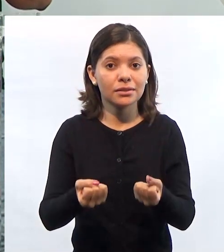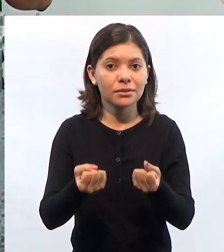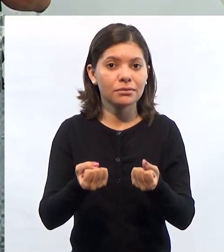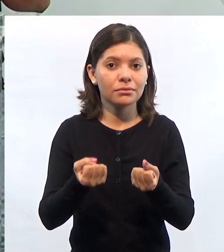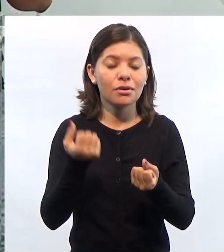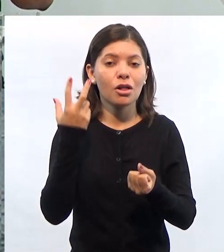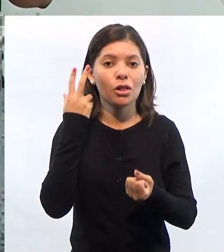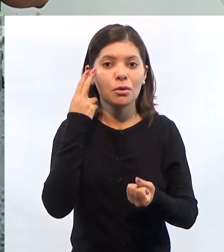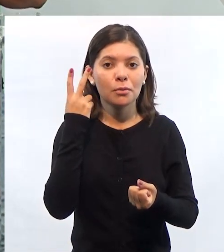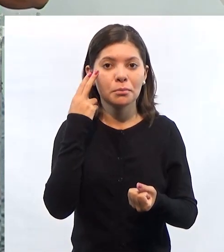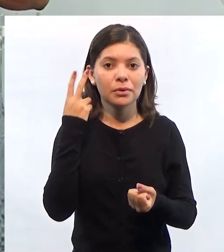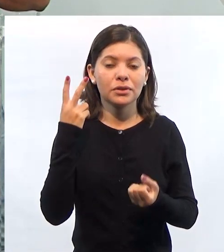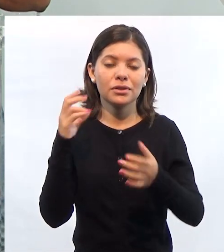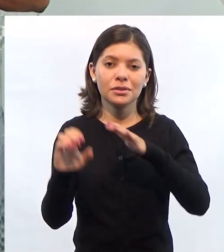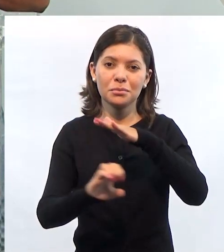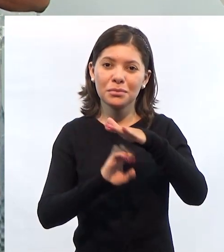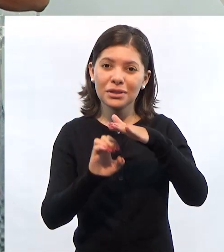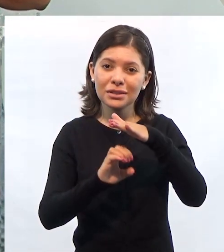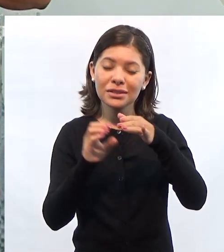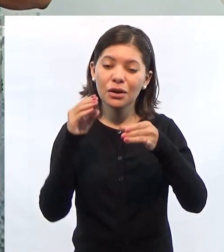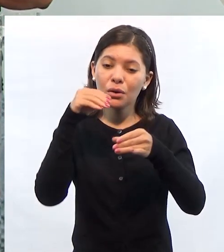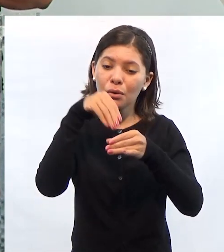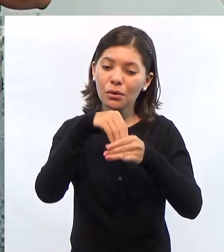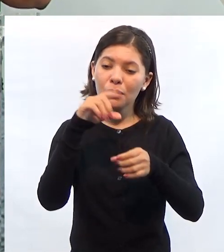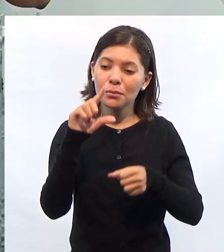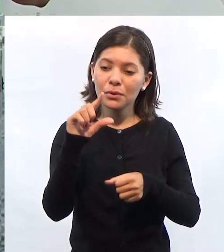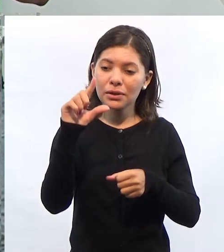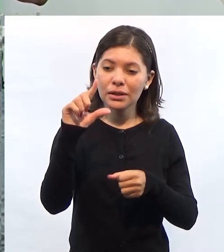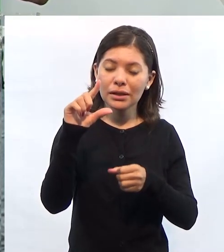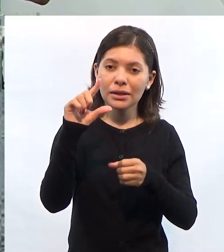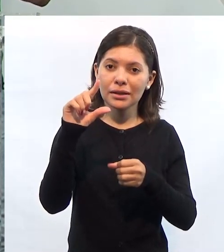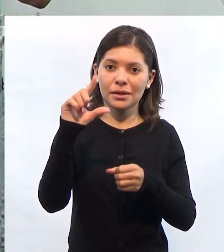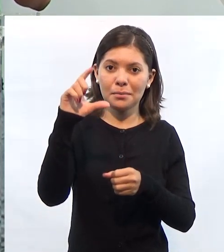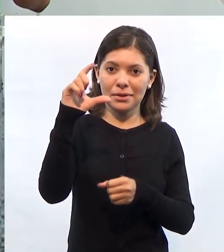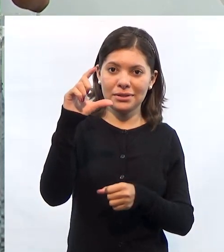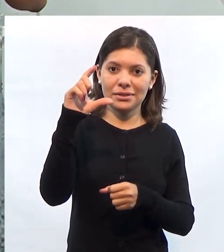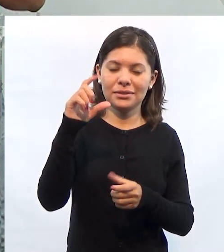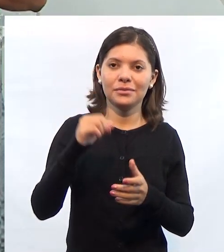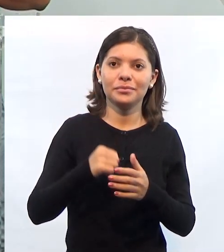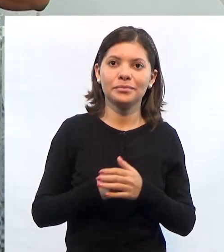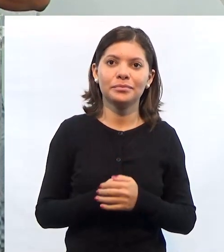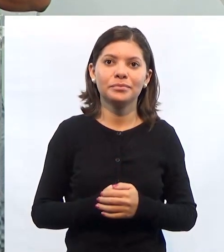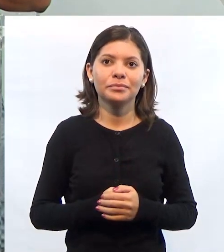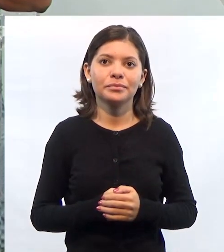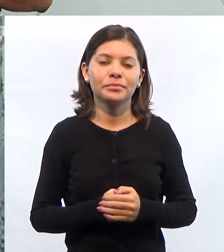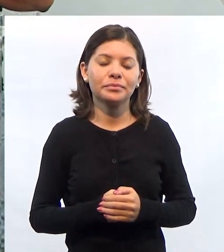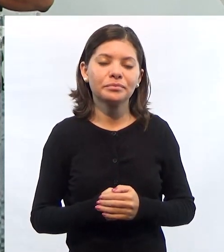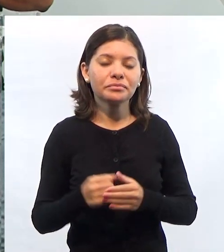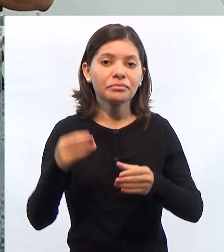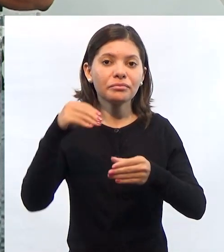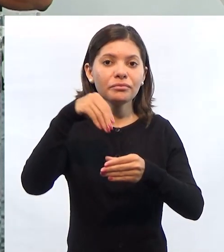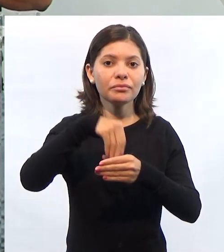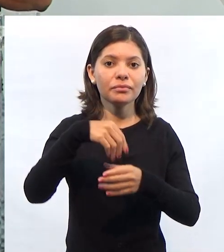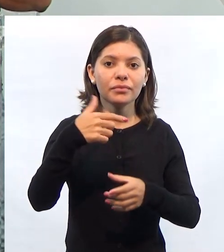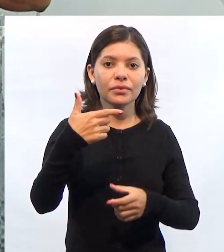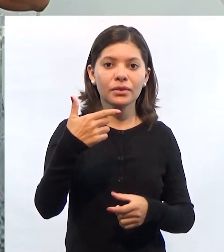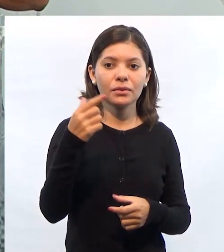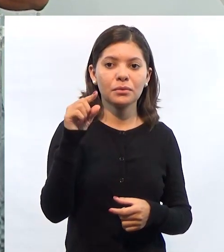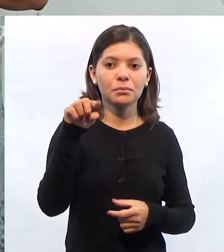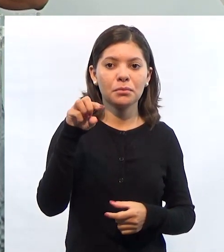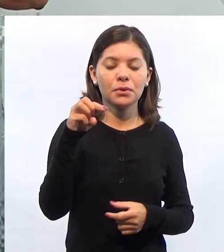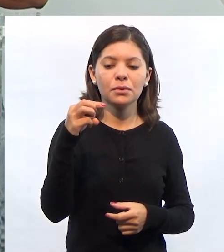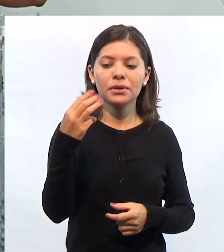normalmente essas empresas elas vão colocar um pouquinho a mais então ah se tem dois mil ml ela vai colocar